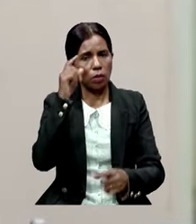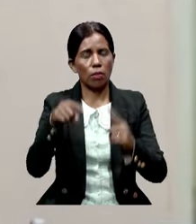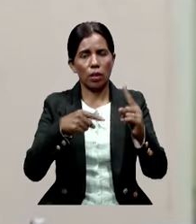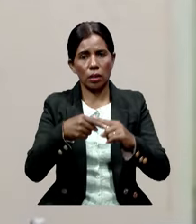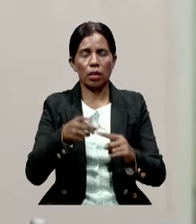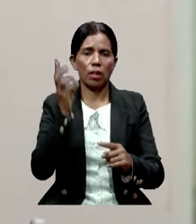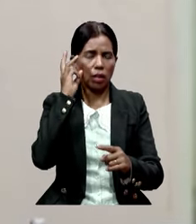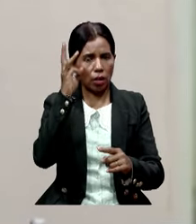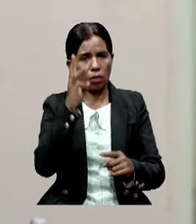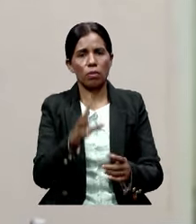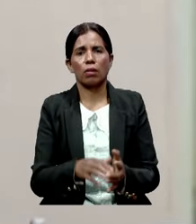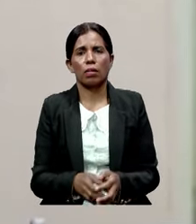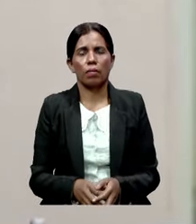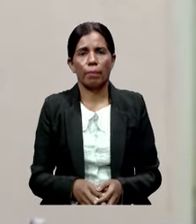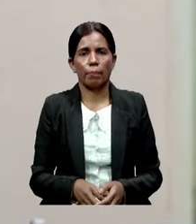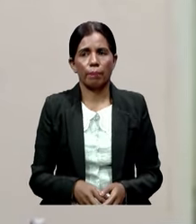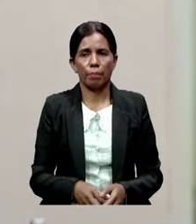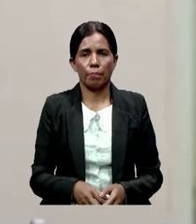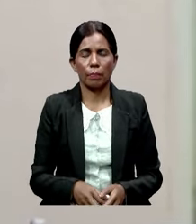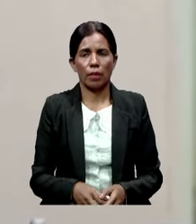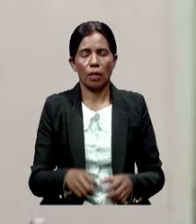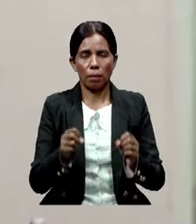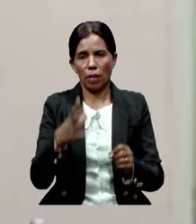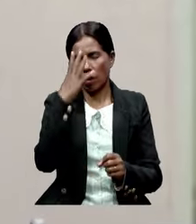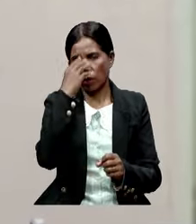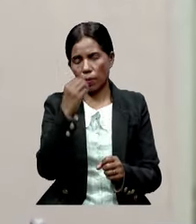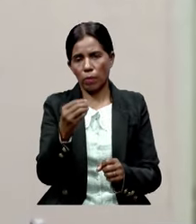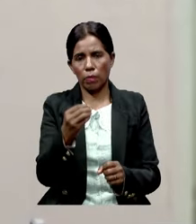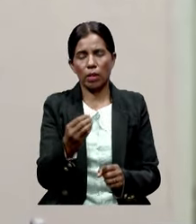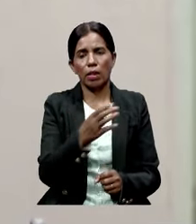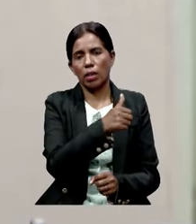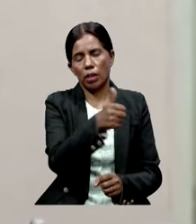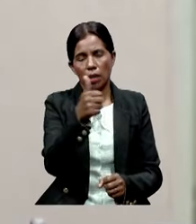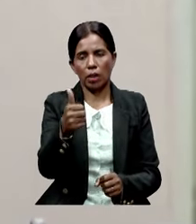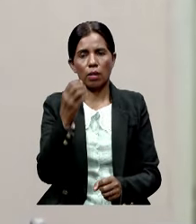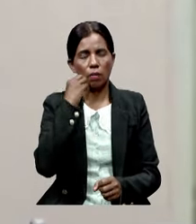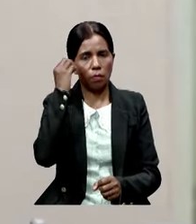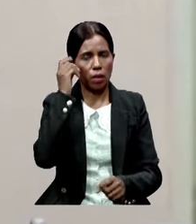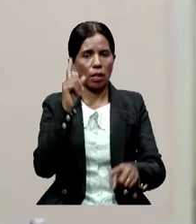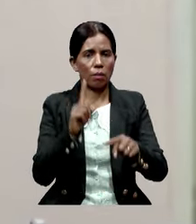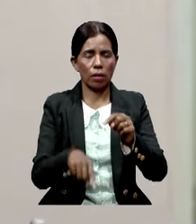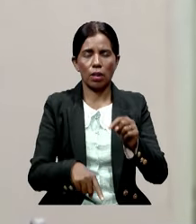carro e clavele bela descansa aí de normal lá precisa para todo o